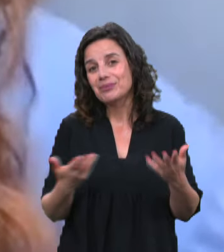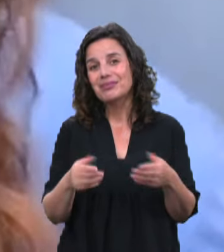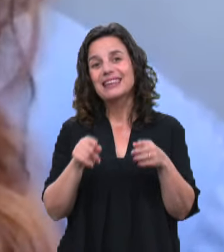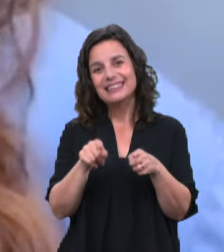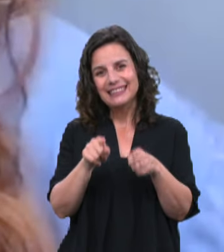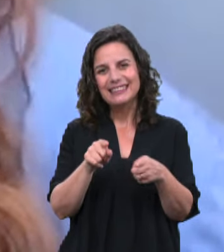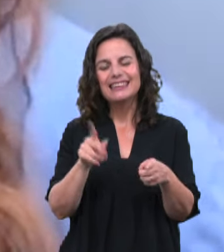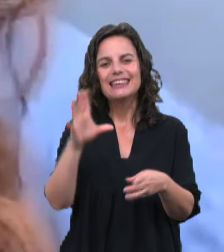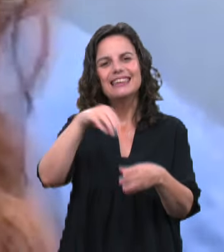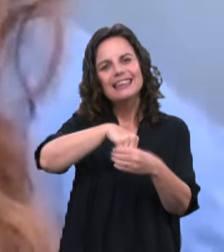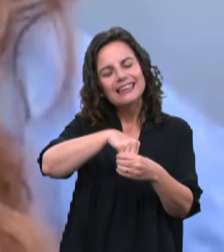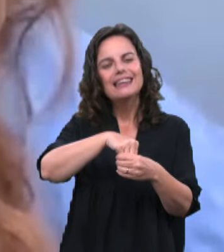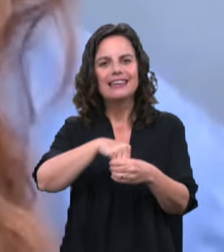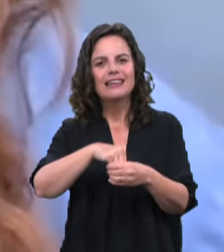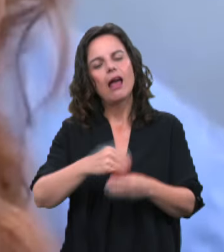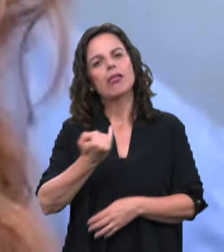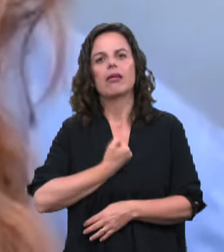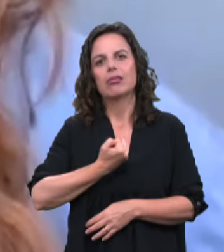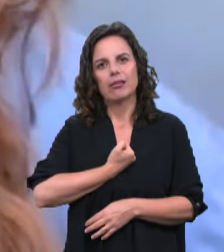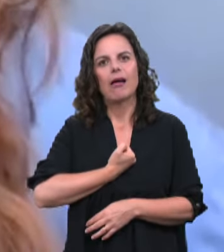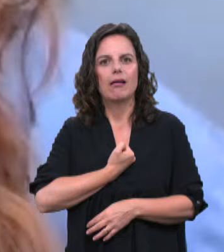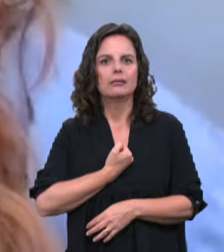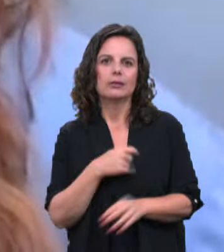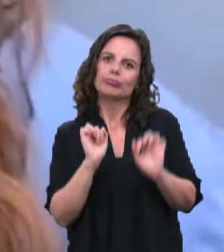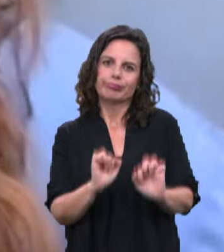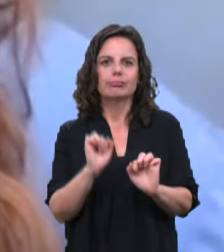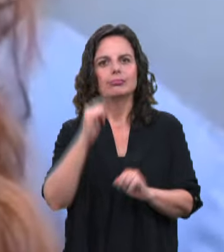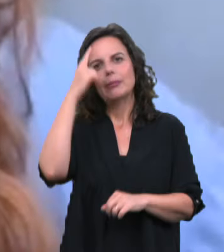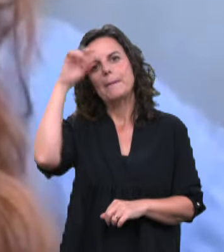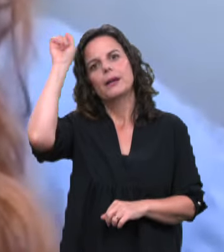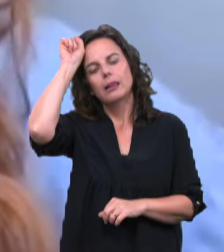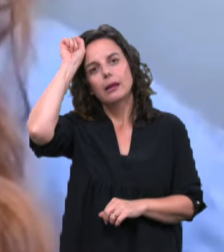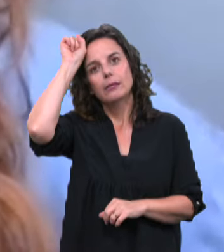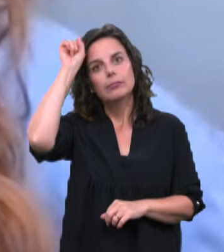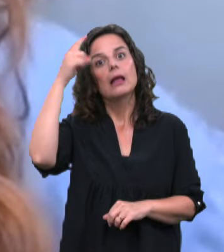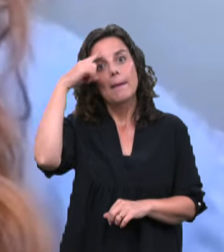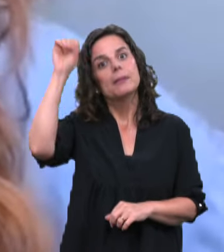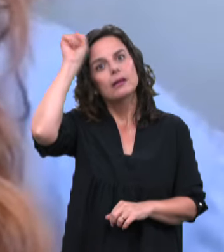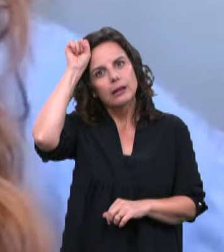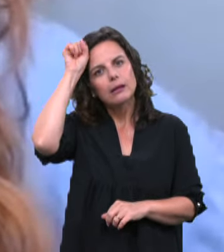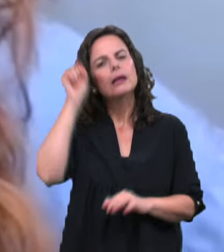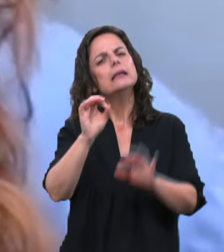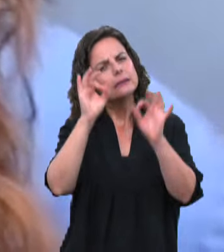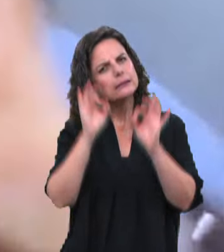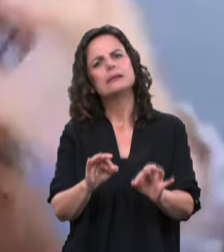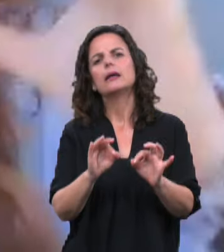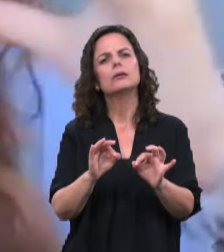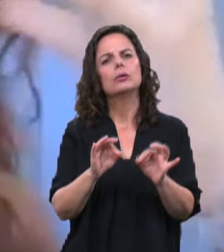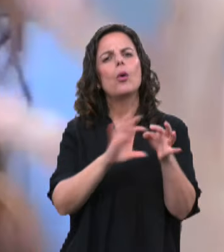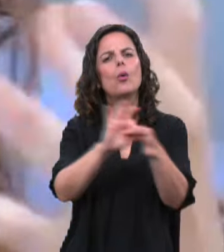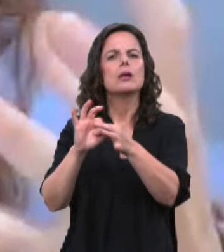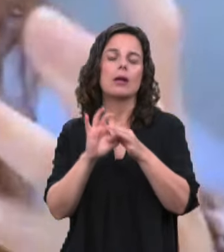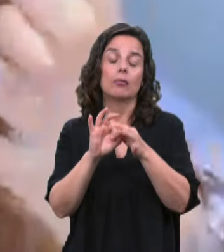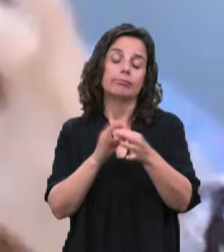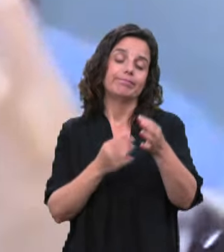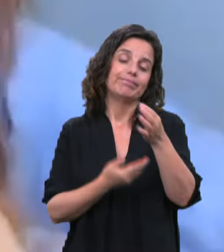e isso faz parte também da identidade de Berlim, porque Berlim é mesmo a união